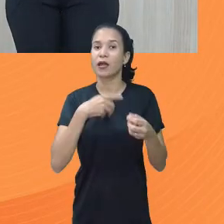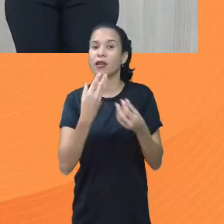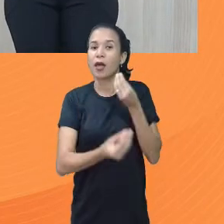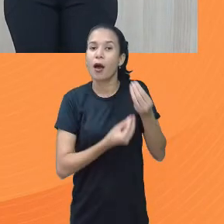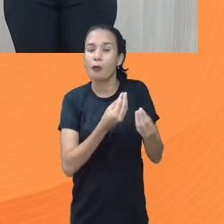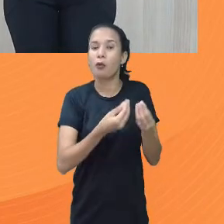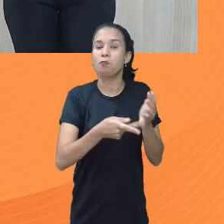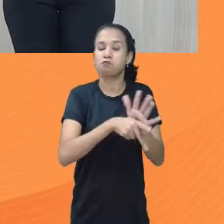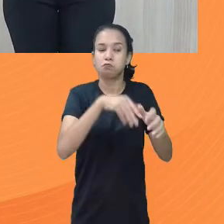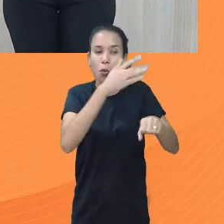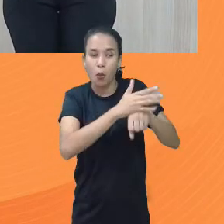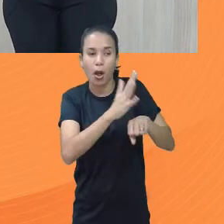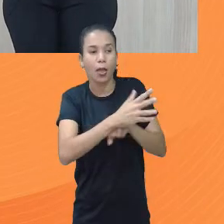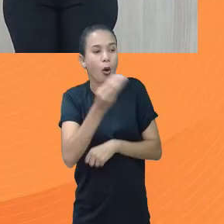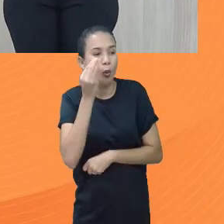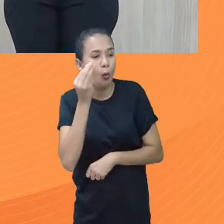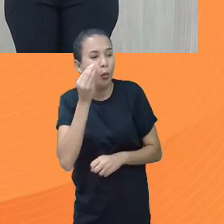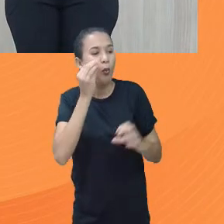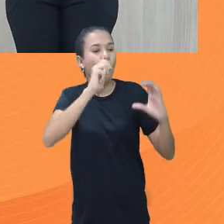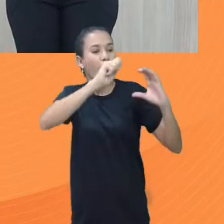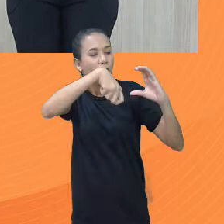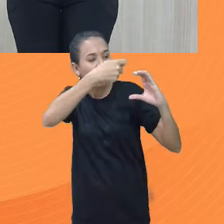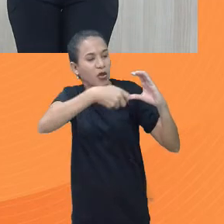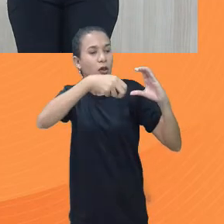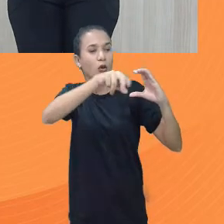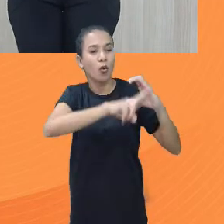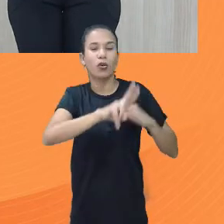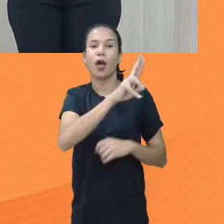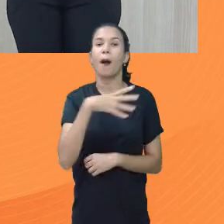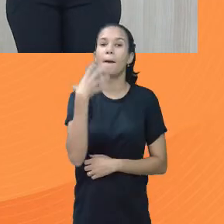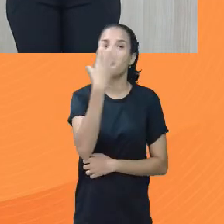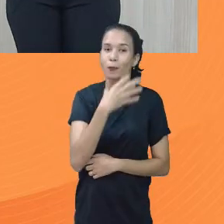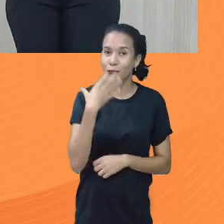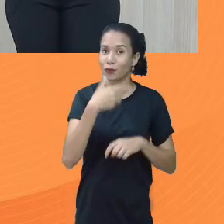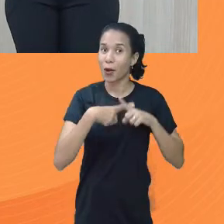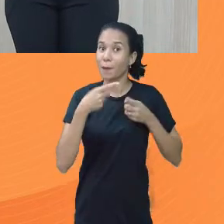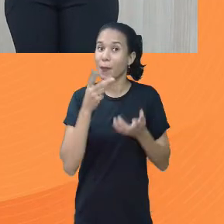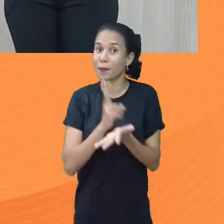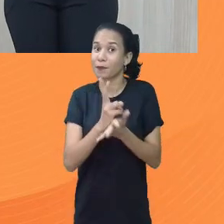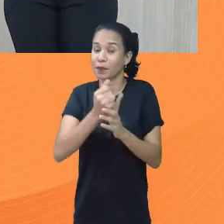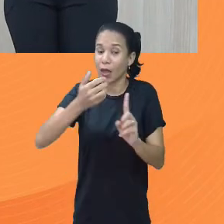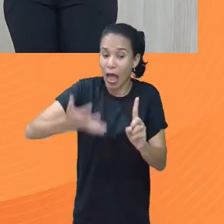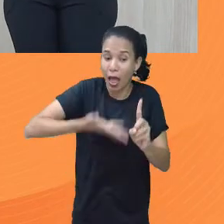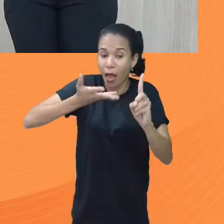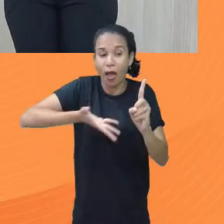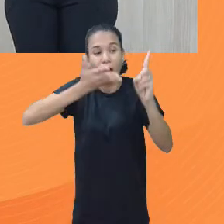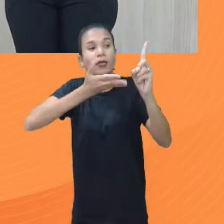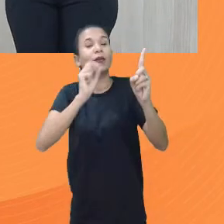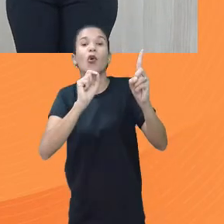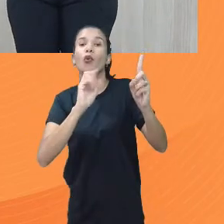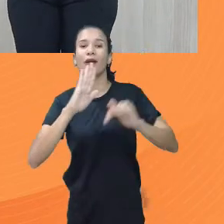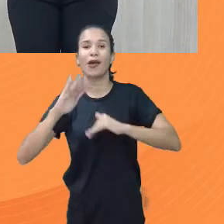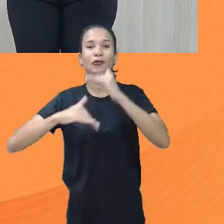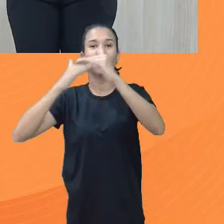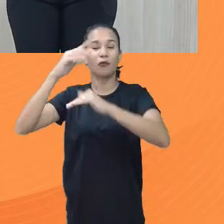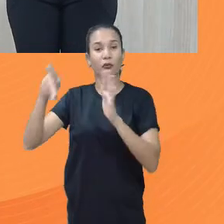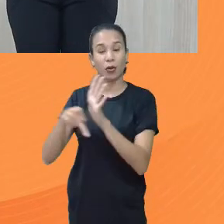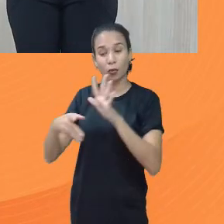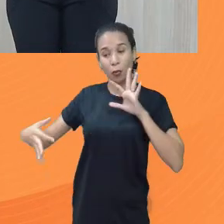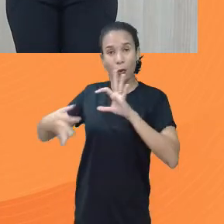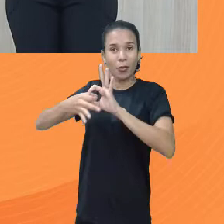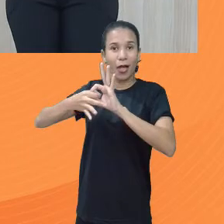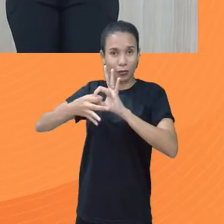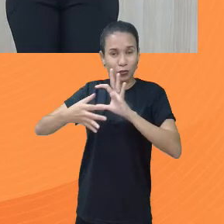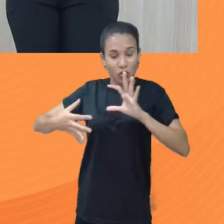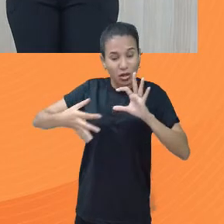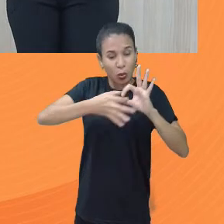simulação, através de vídeos, utilizando músicas, mas estimular a questão do desenvolvimento de vínculos,